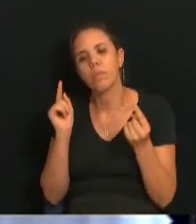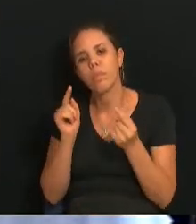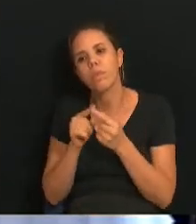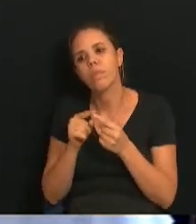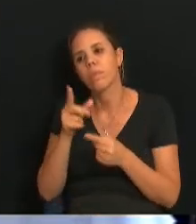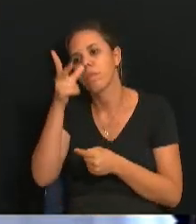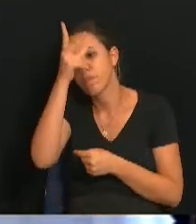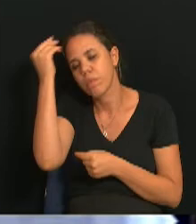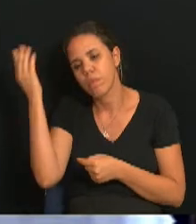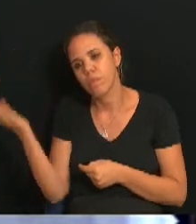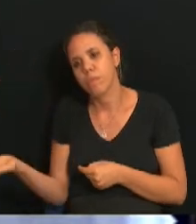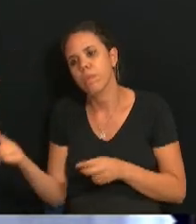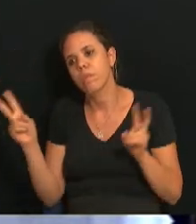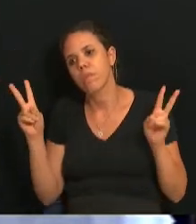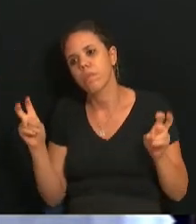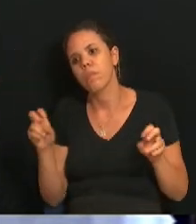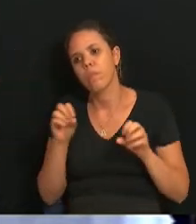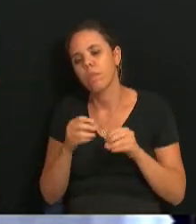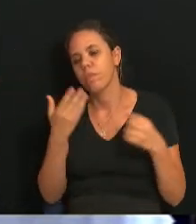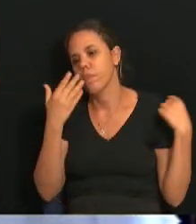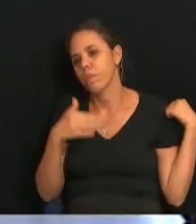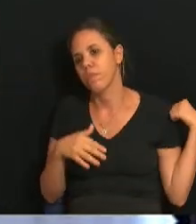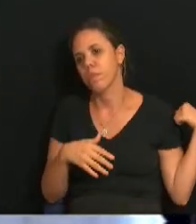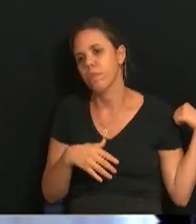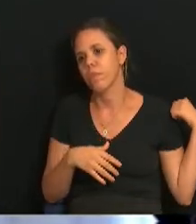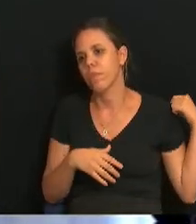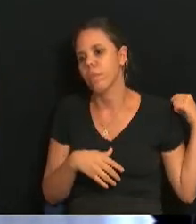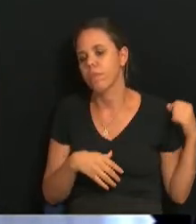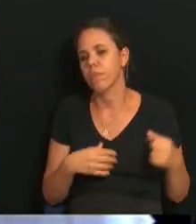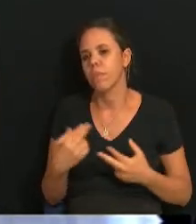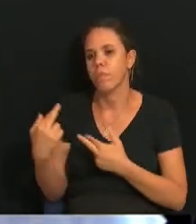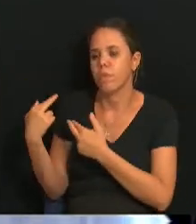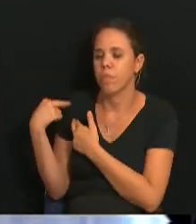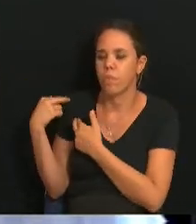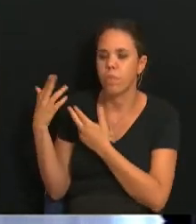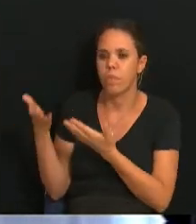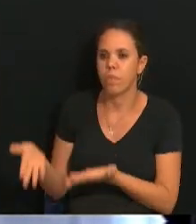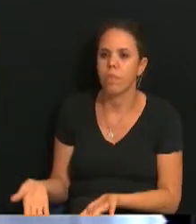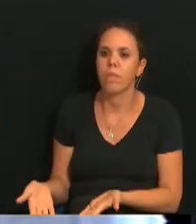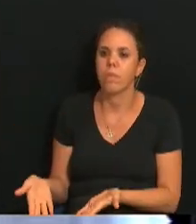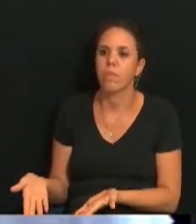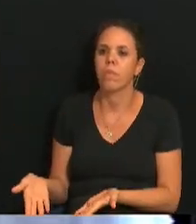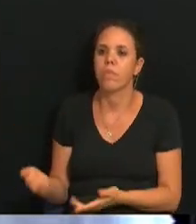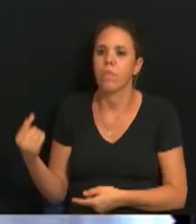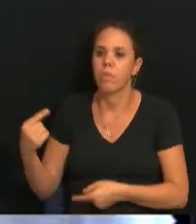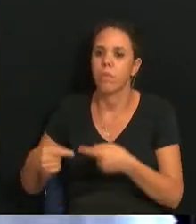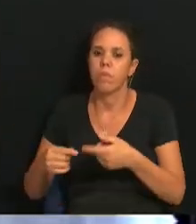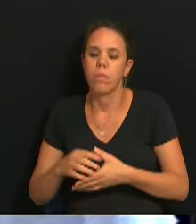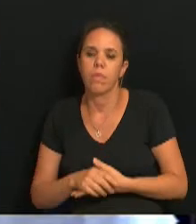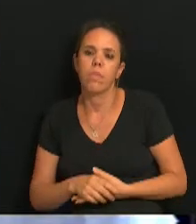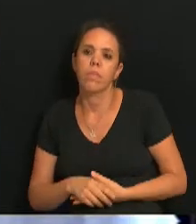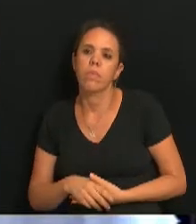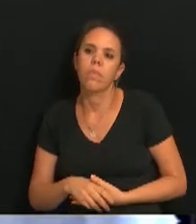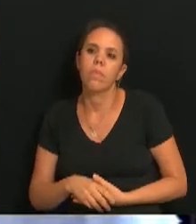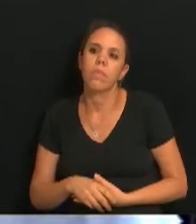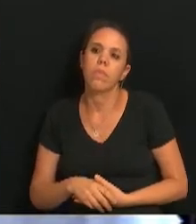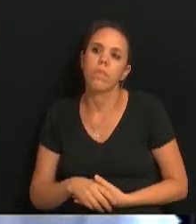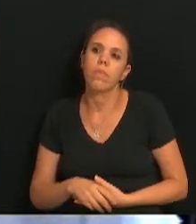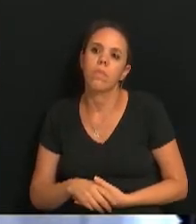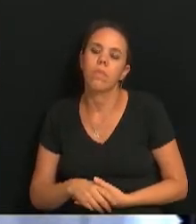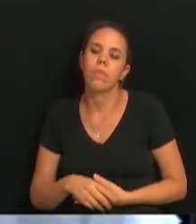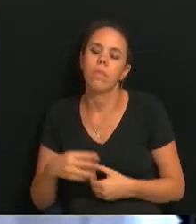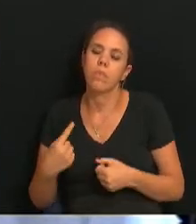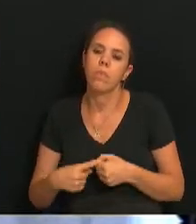prefeitura, em relação à educação infantil, no que me competiu aqui contribuir para o debate. O município